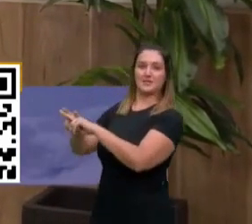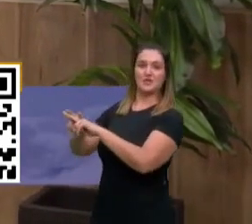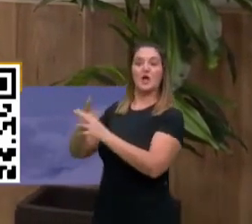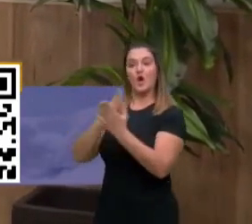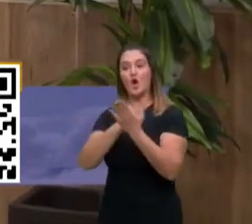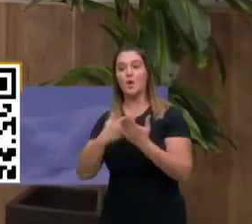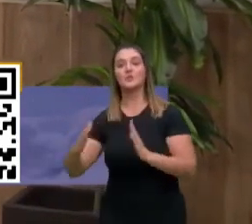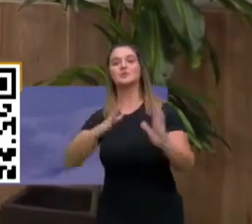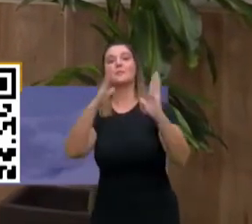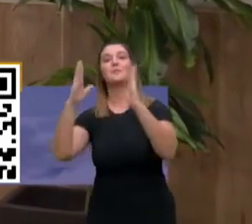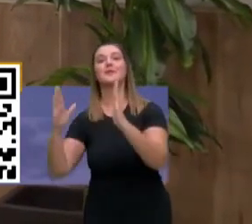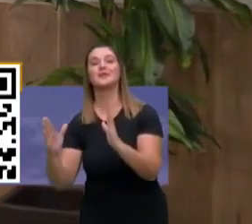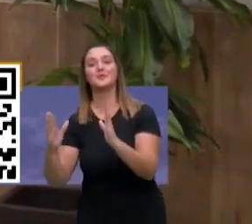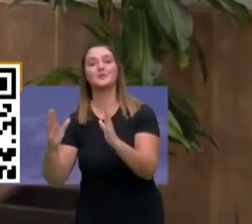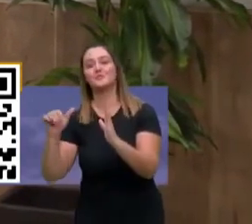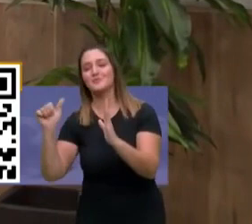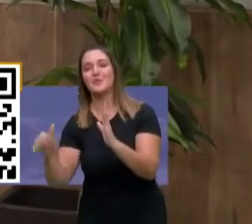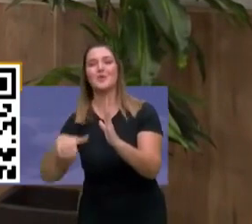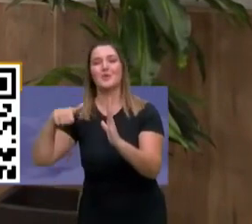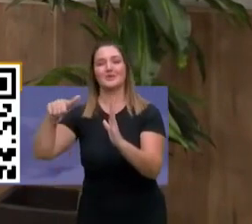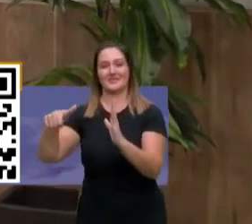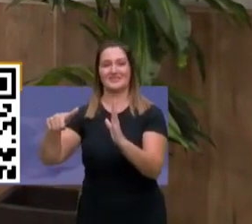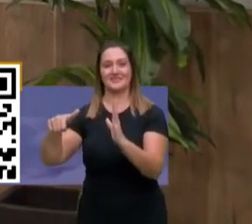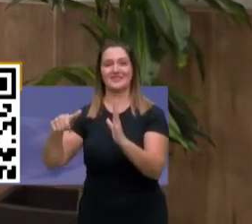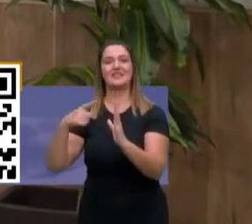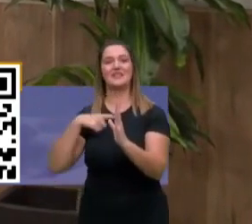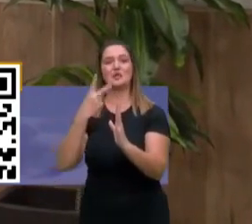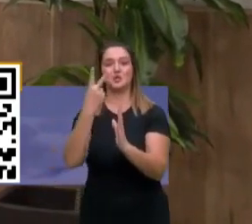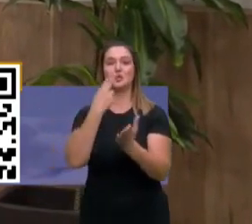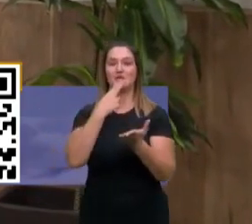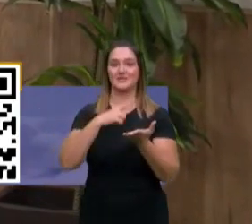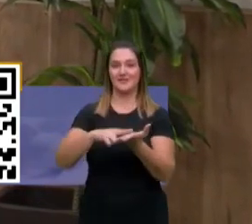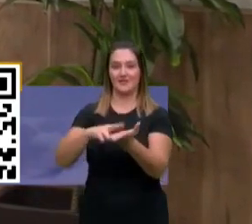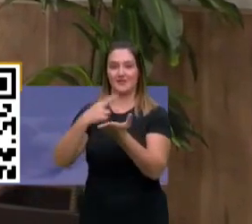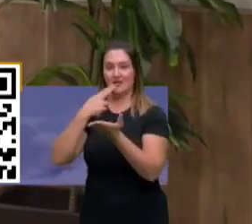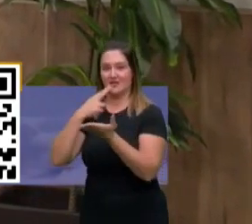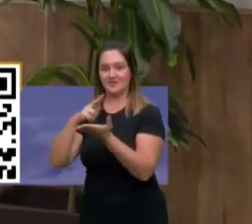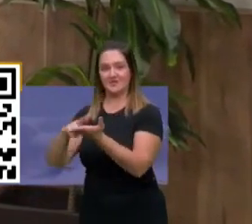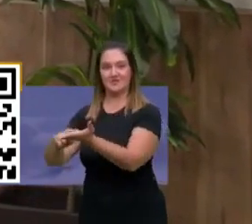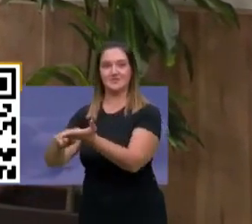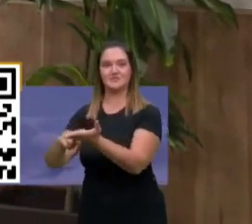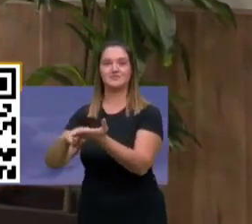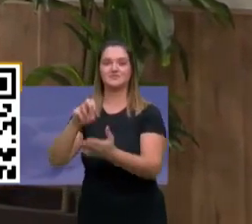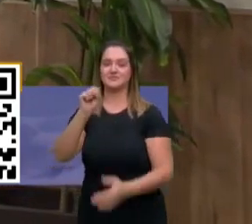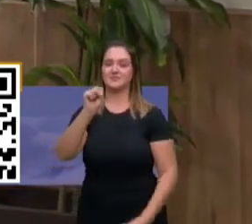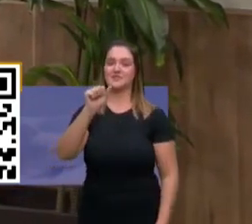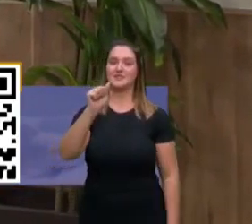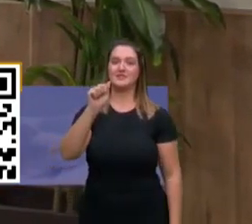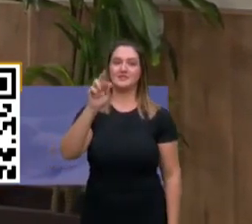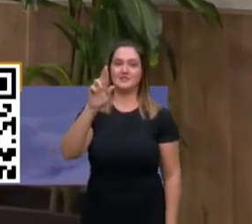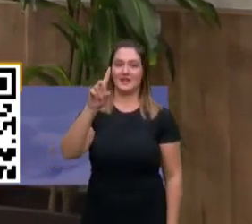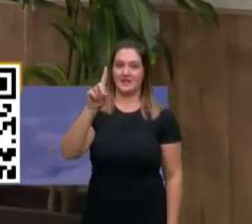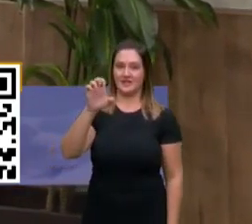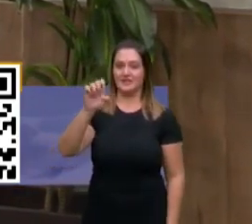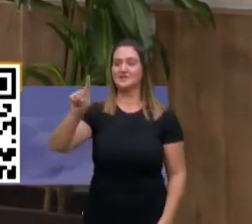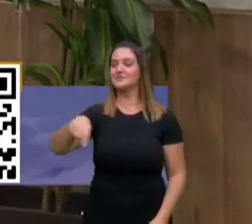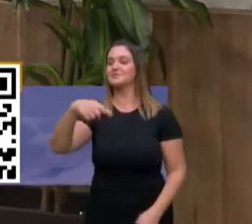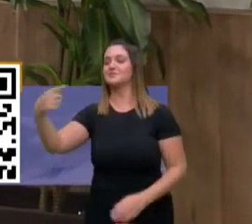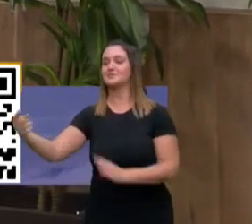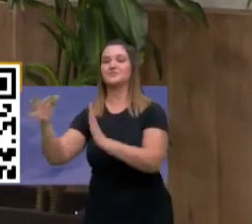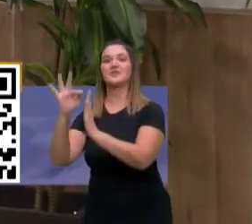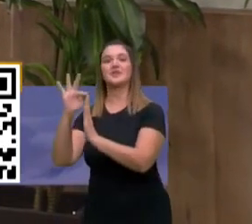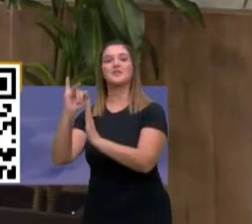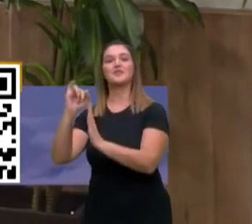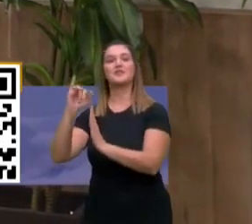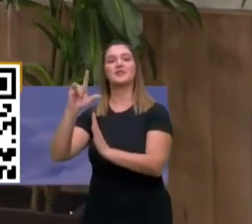reforma e do reavivamento, que é as duas cartas, que são as duas cartas, chamadas Sardes e